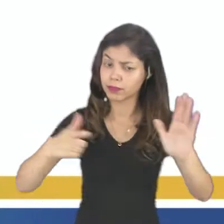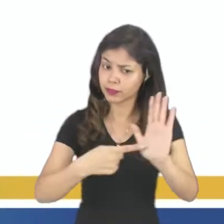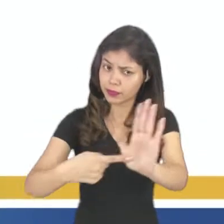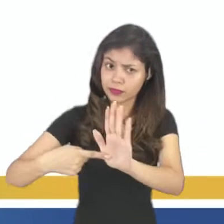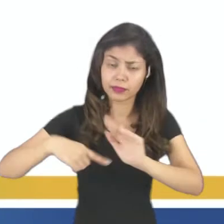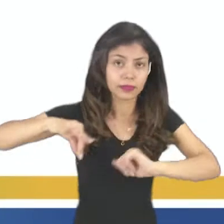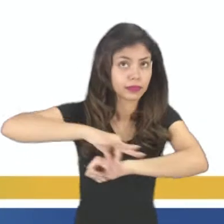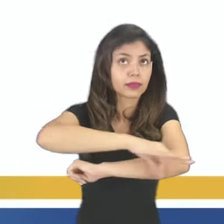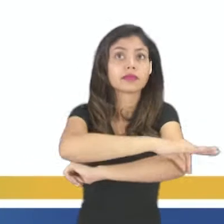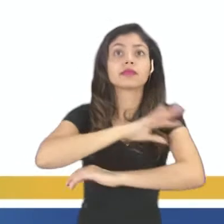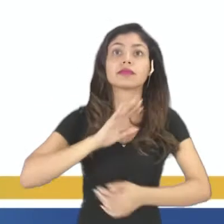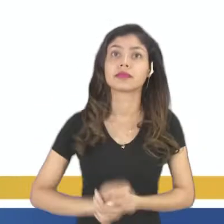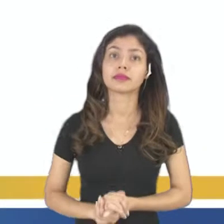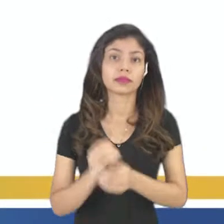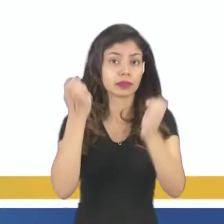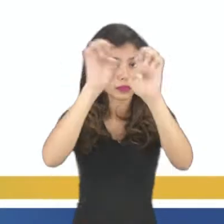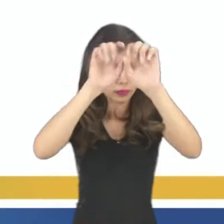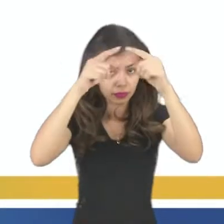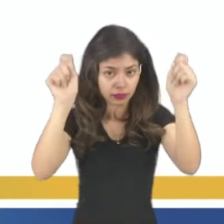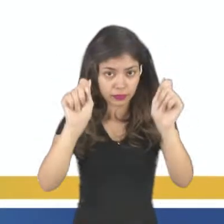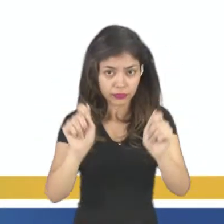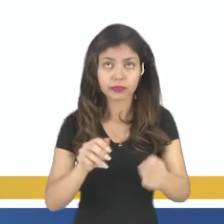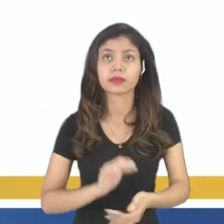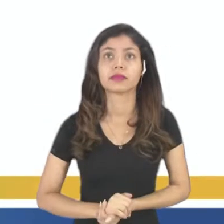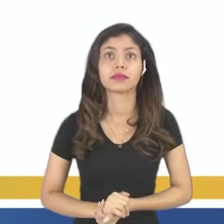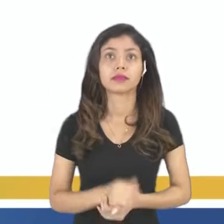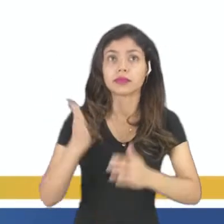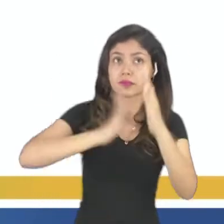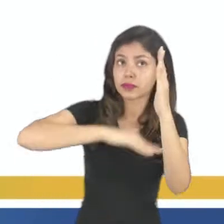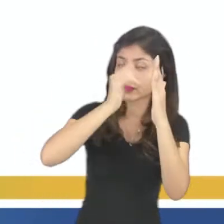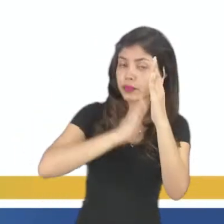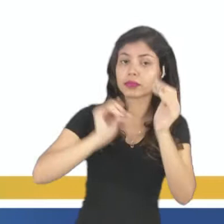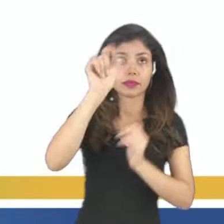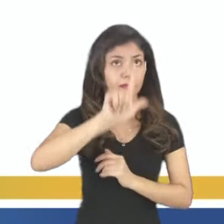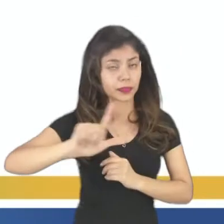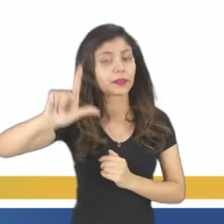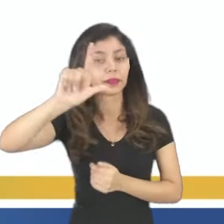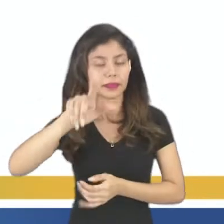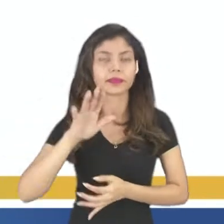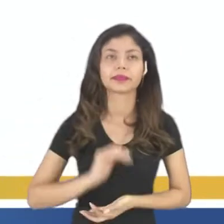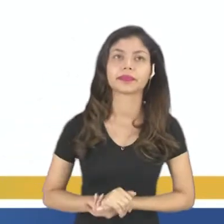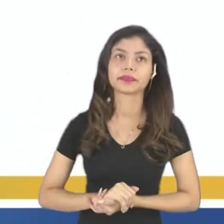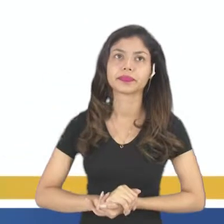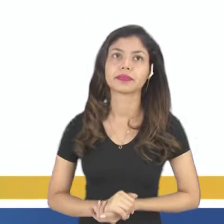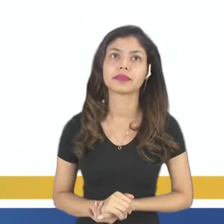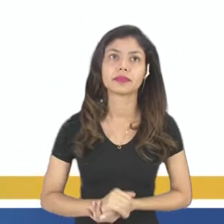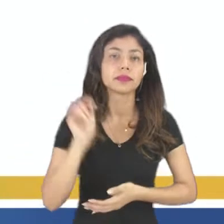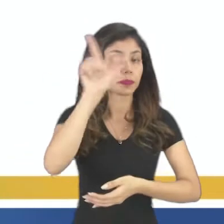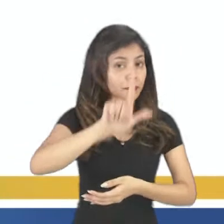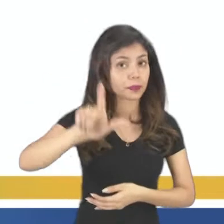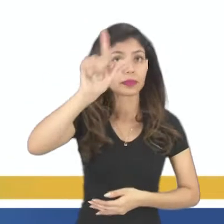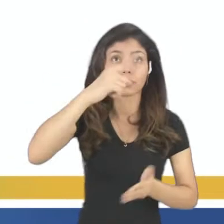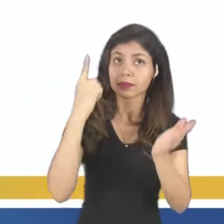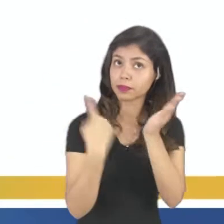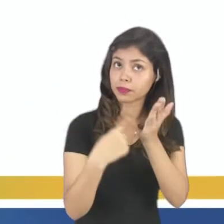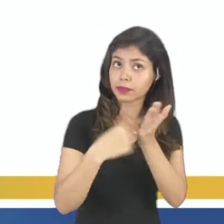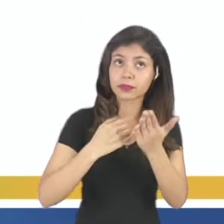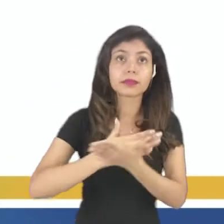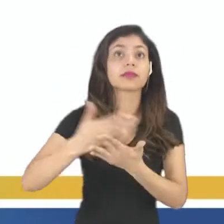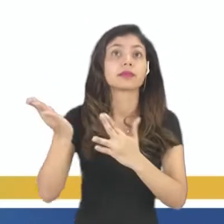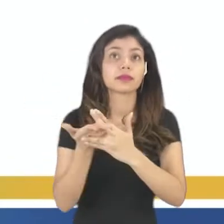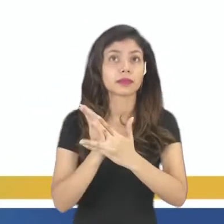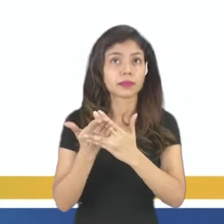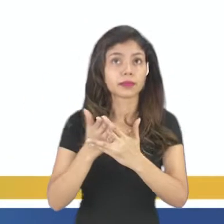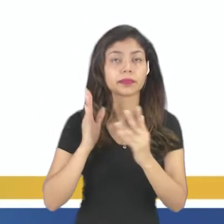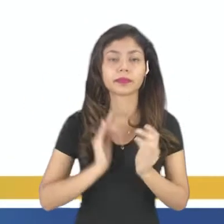destaque na arquitetura, escultura, pintura e literatura. Na literatura, o marco inicial